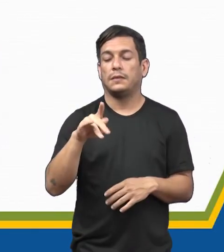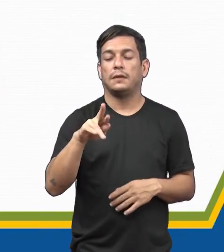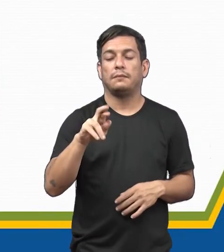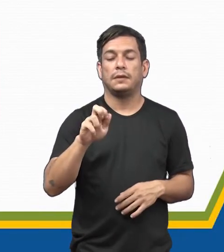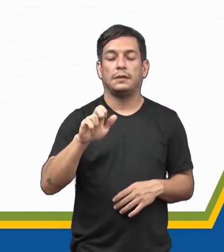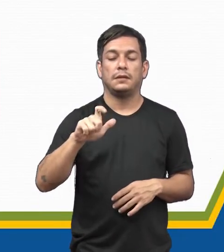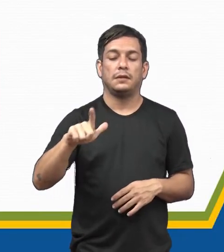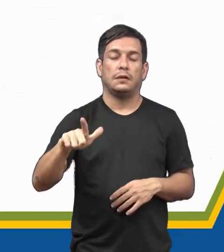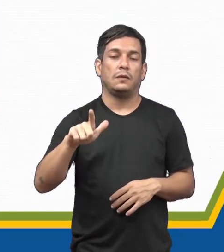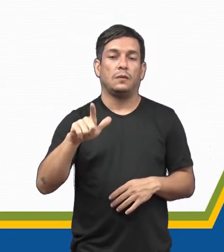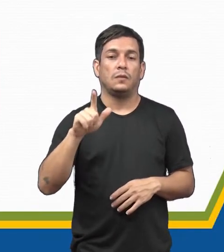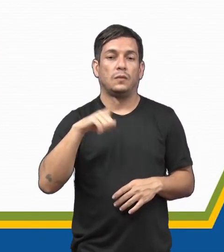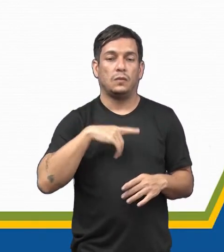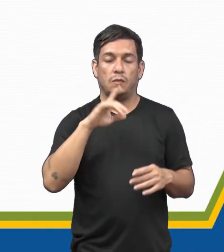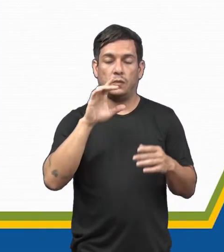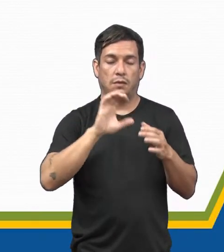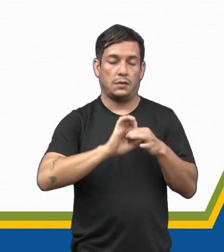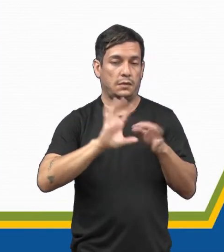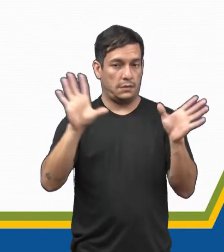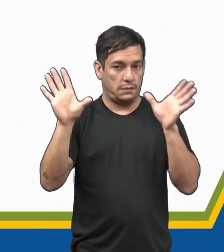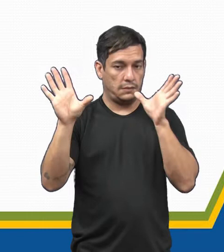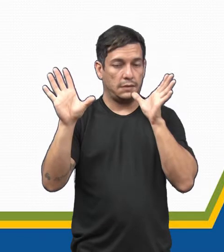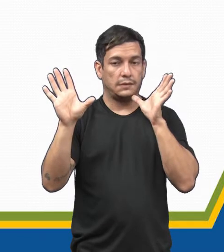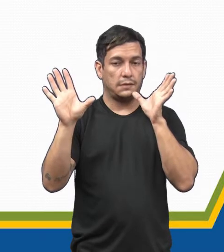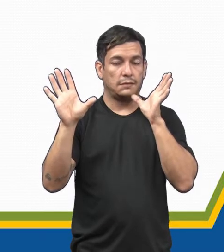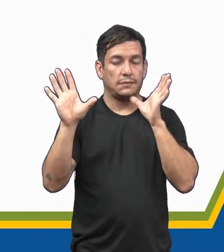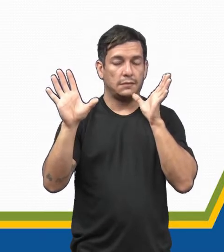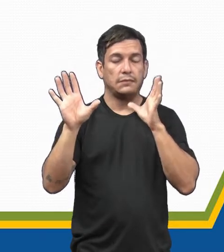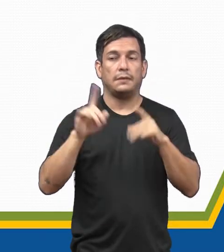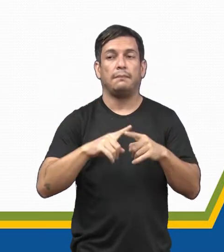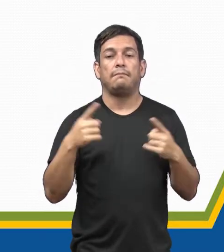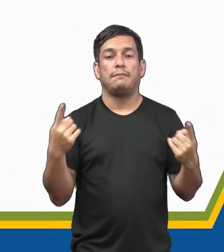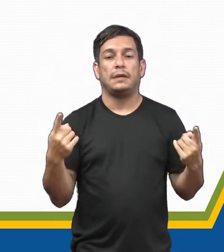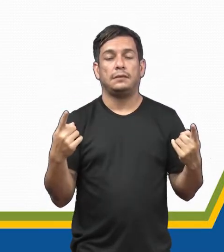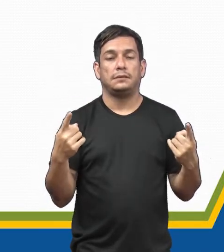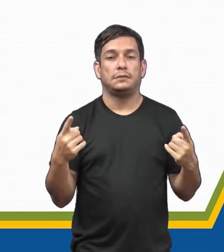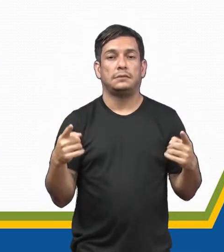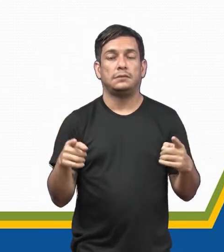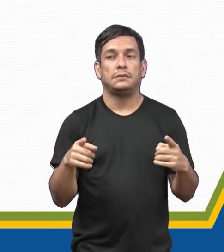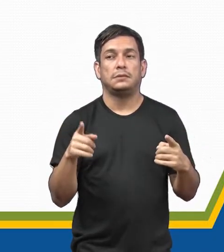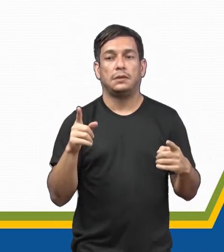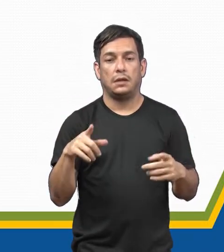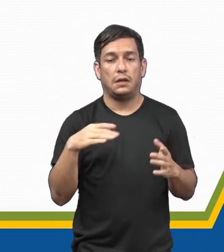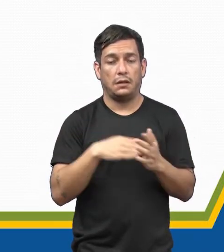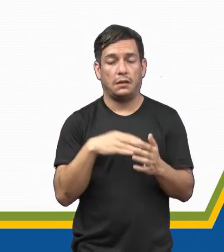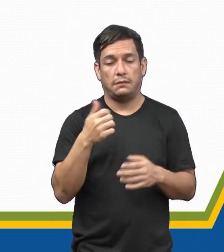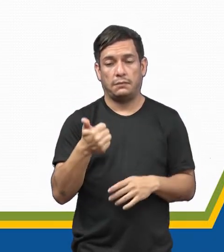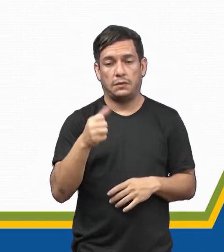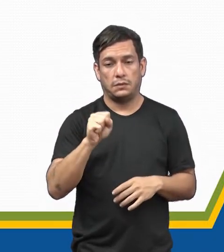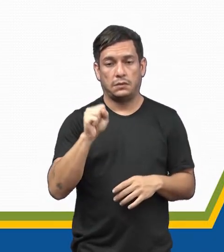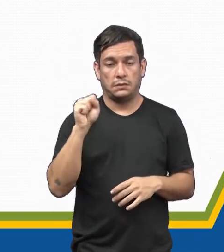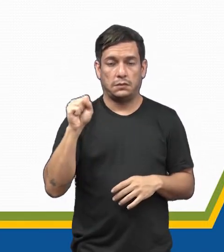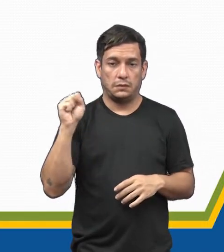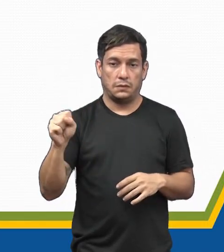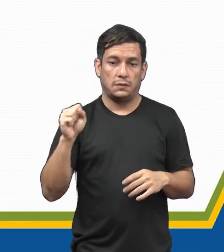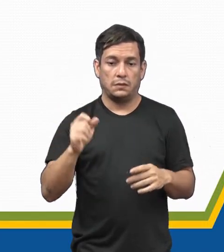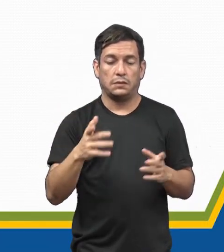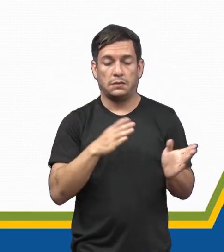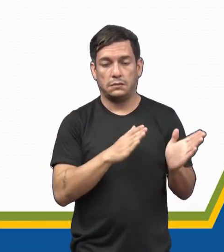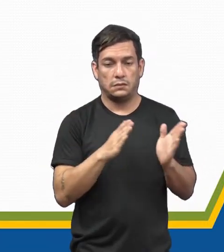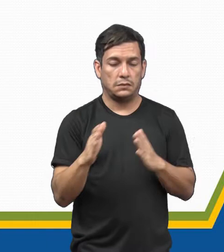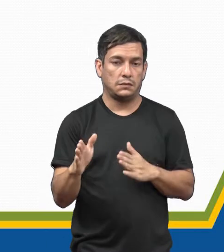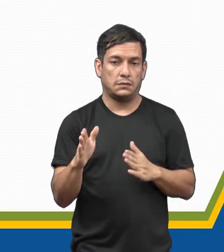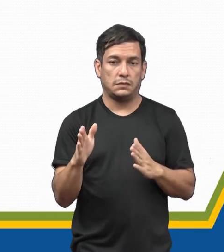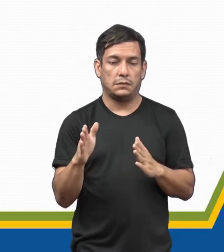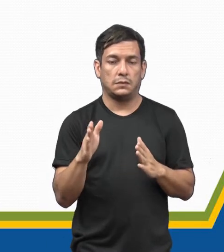imperial com caráter liberal, né? Mas Isso até 1888. No transcorrer